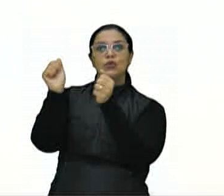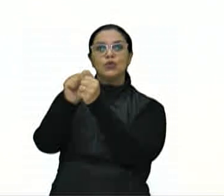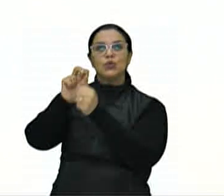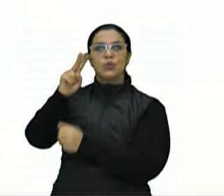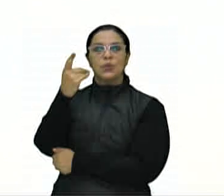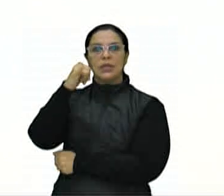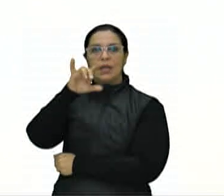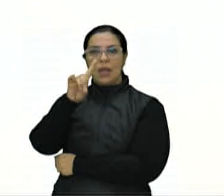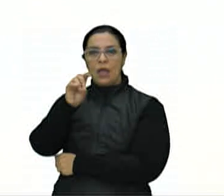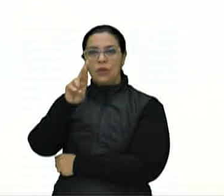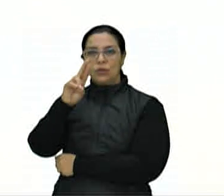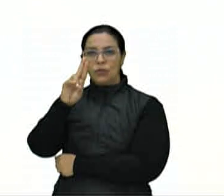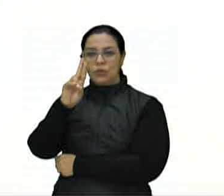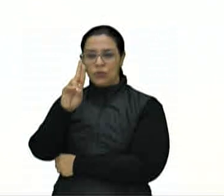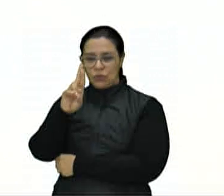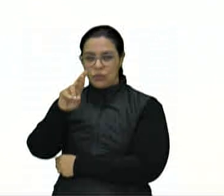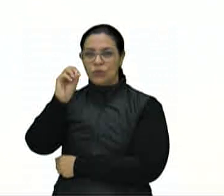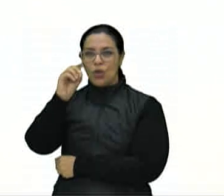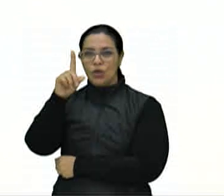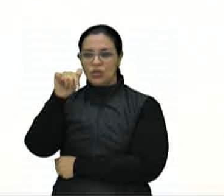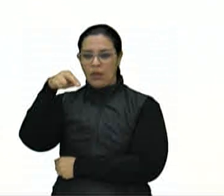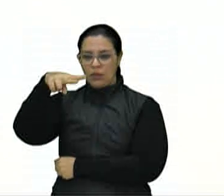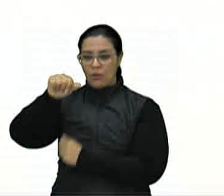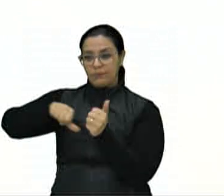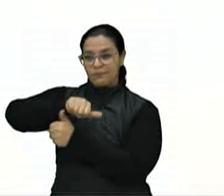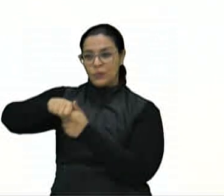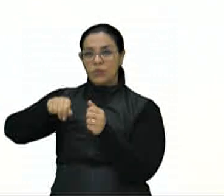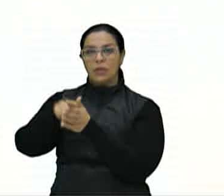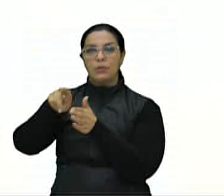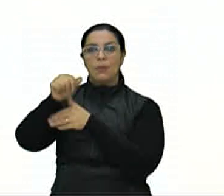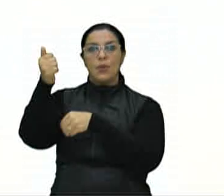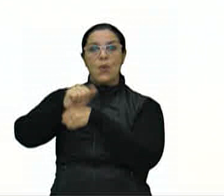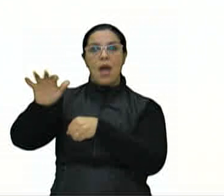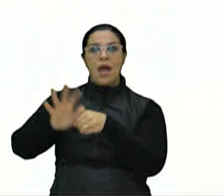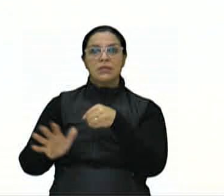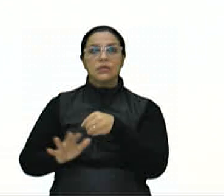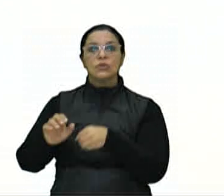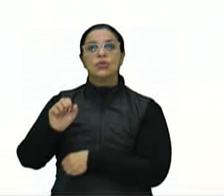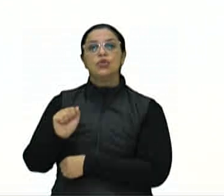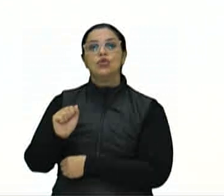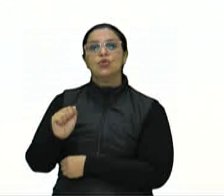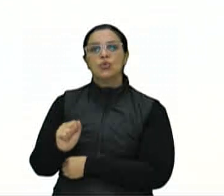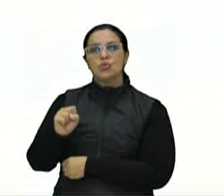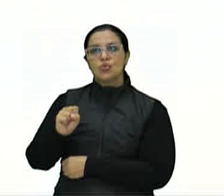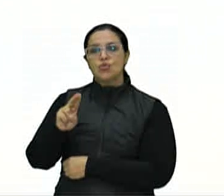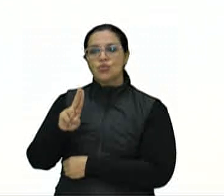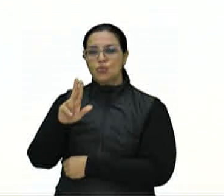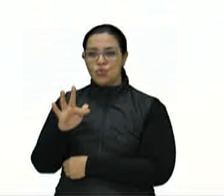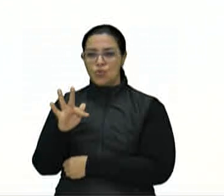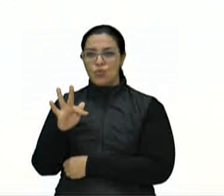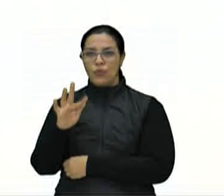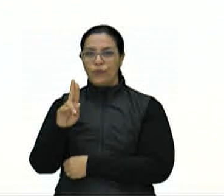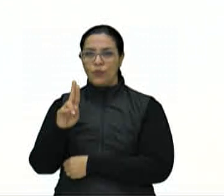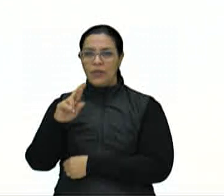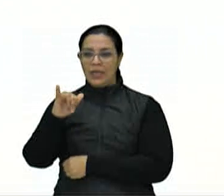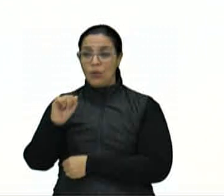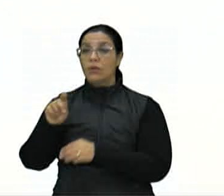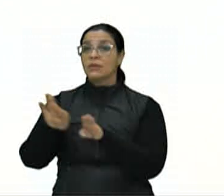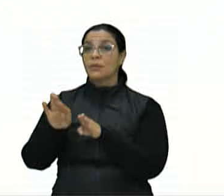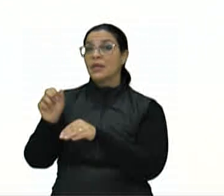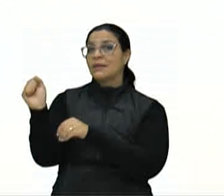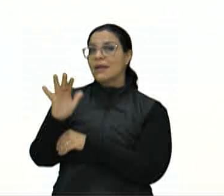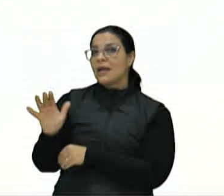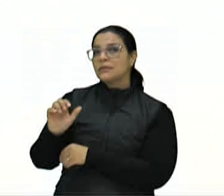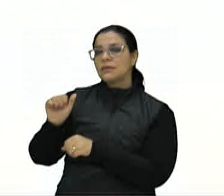hidrogênio na atmosfera. E faz o quê? Transformam-se em ácido sulfúrico e ácido nítrico.